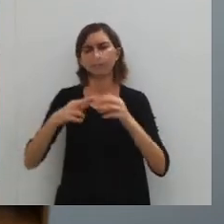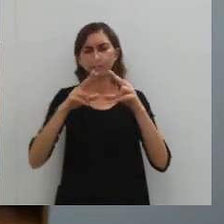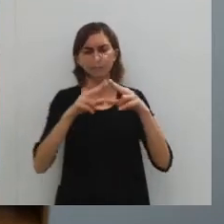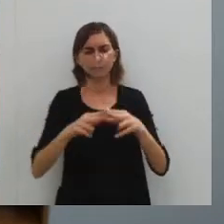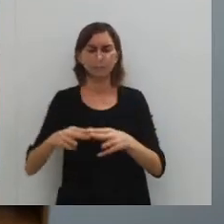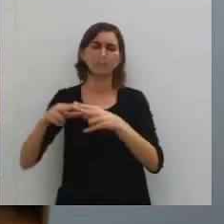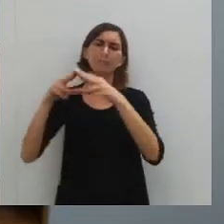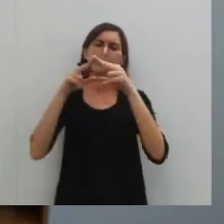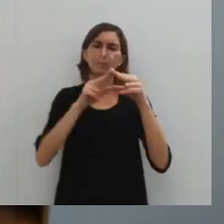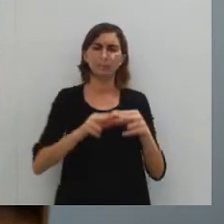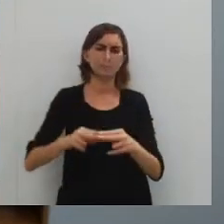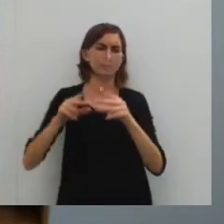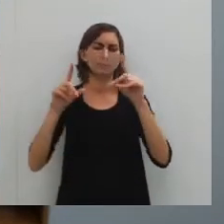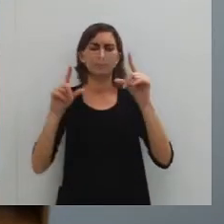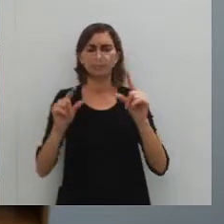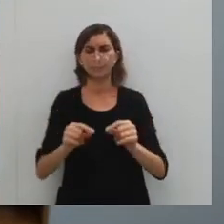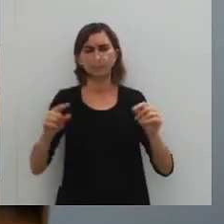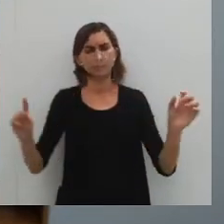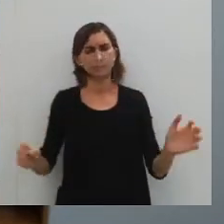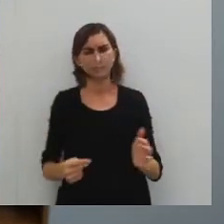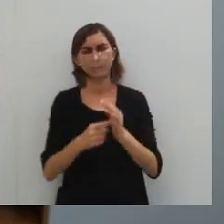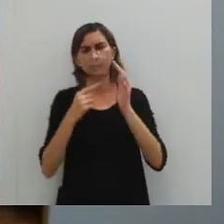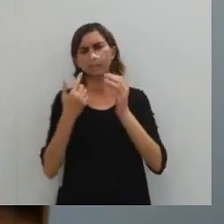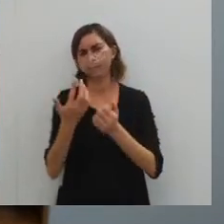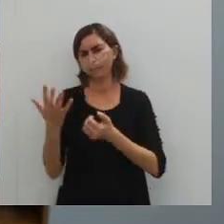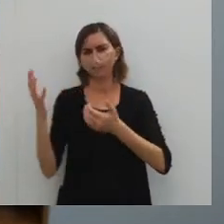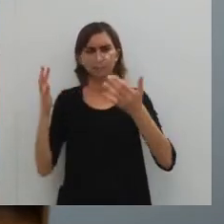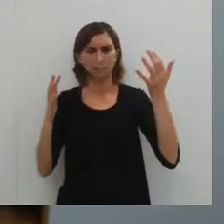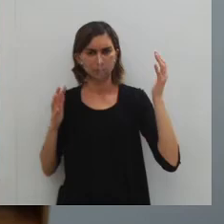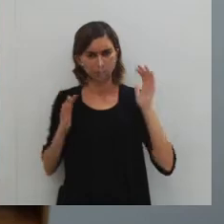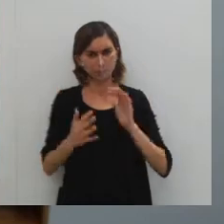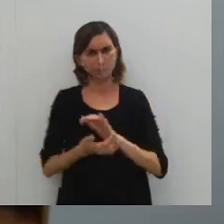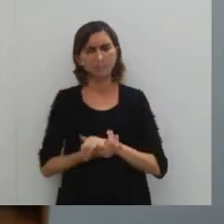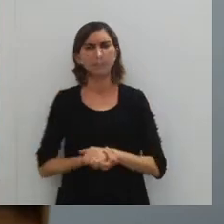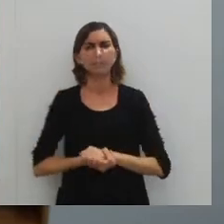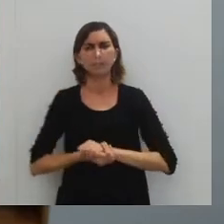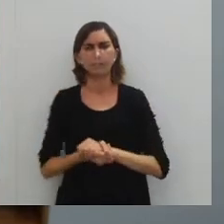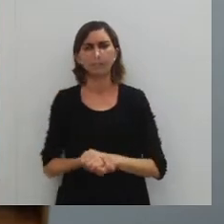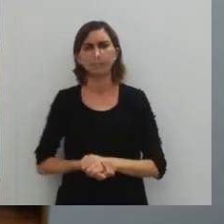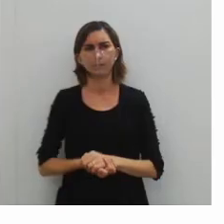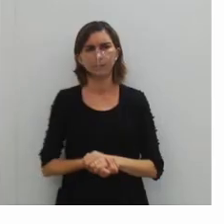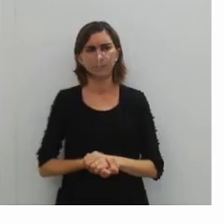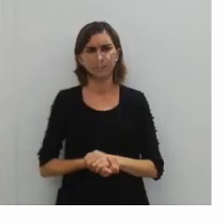para minimizar os impactos ambientais.